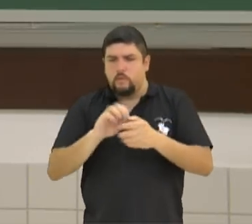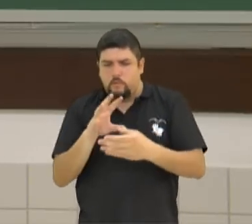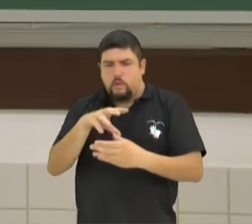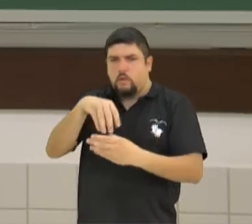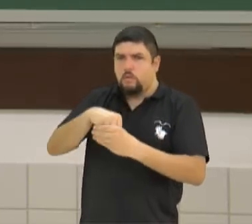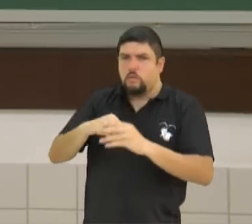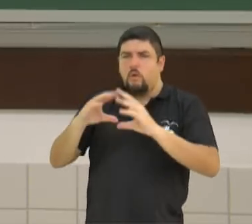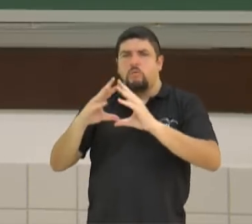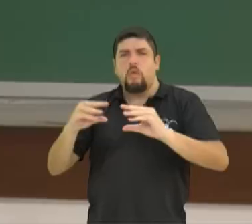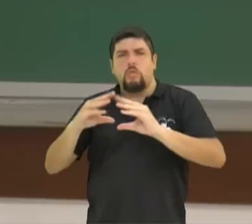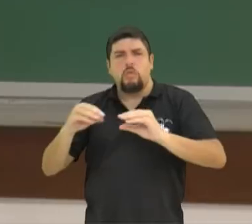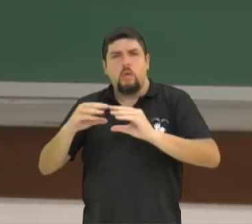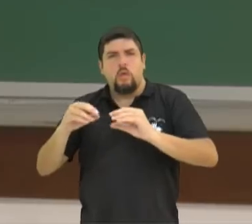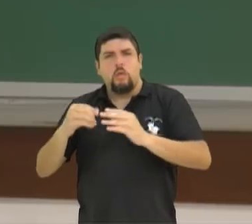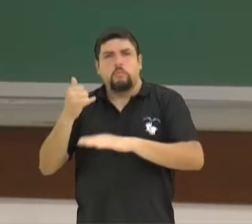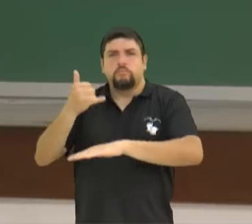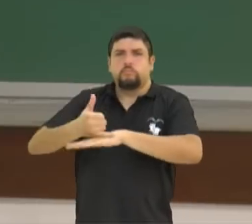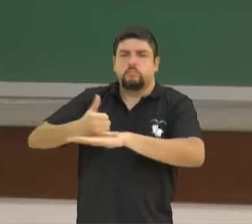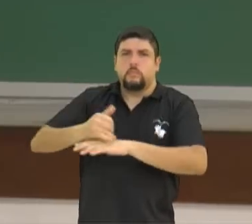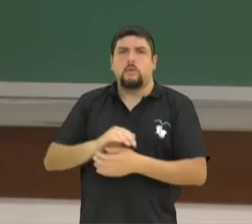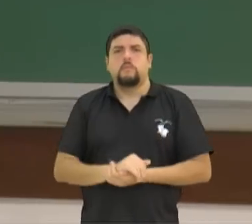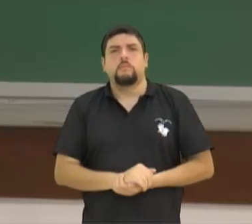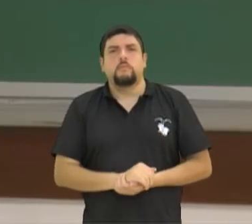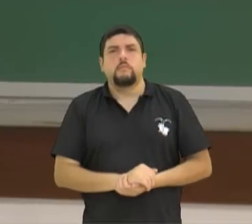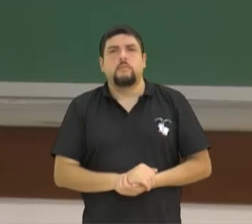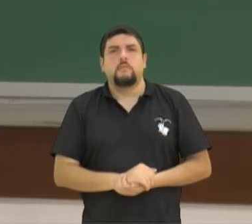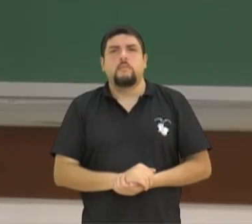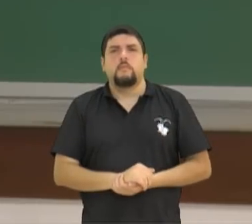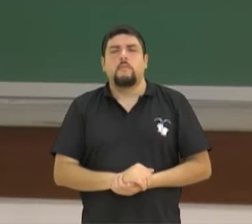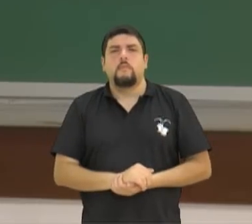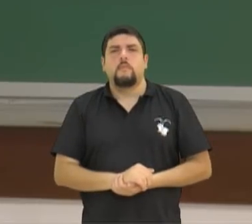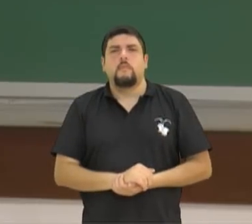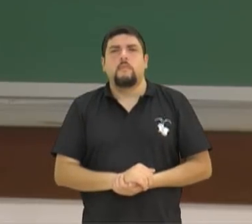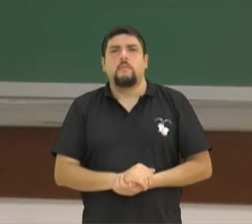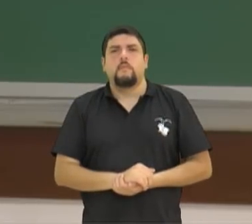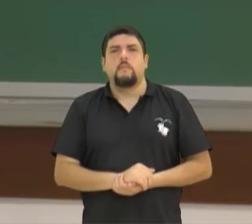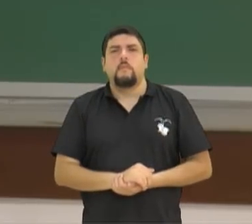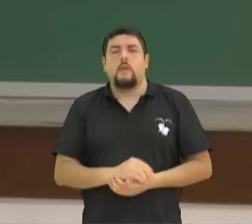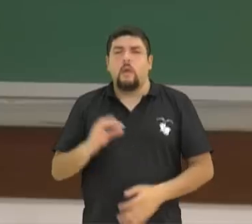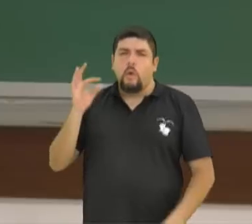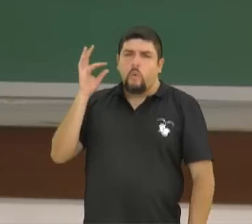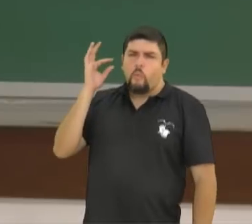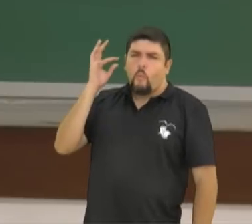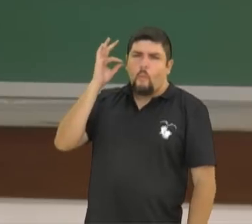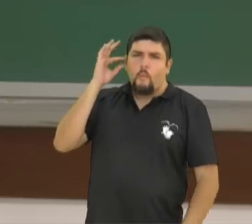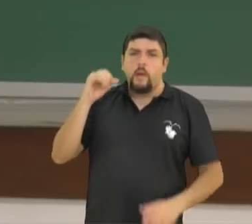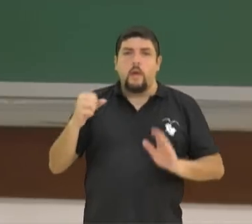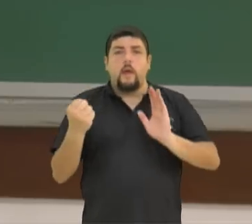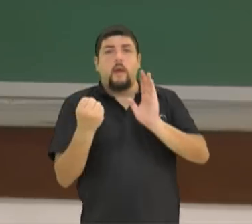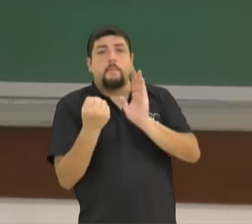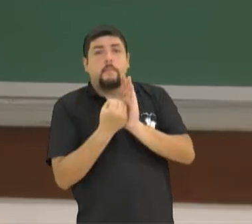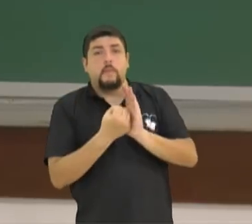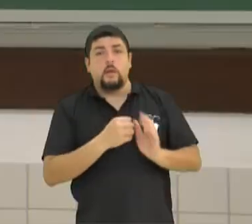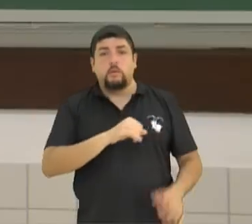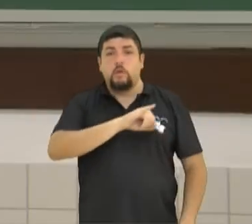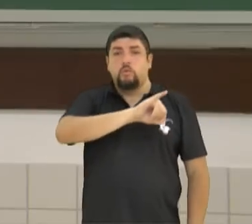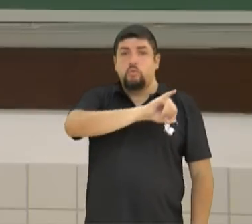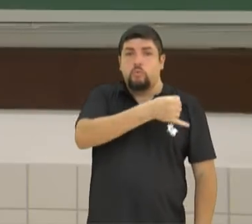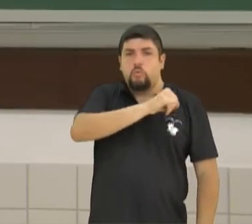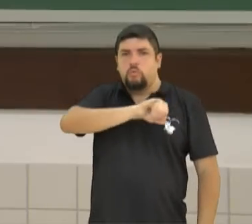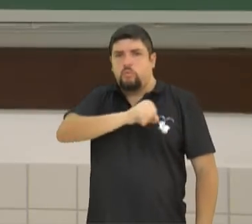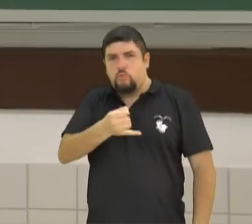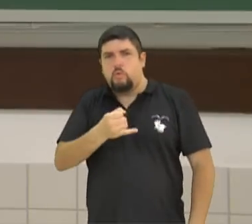né, esse produto, né? Também cotonetes a gente tem da Johnson & Johnson, mas existem também